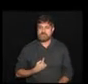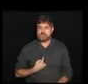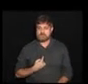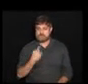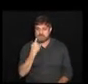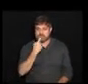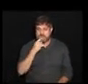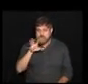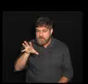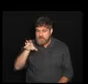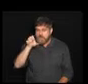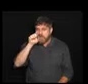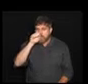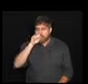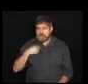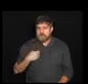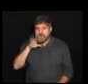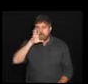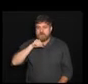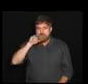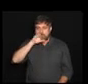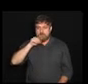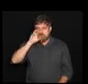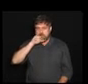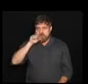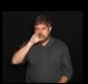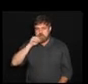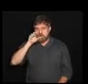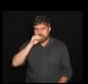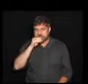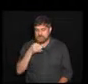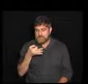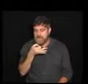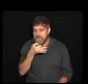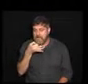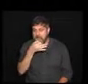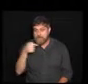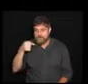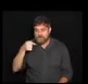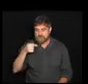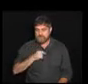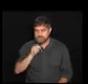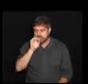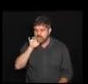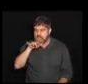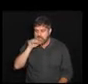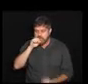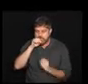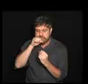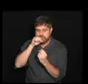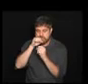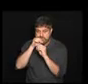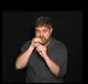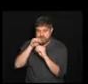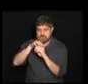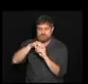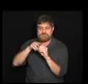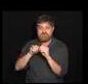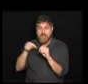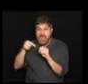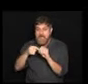gotículas respiratórias. O que é isso? Eu estou falando, esse microfone vai ficar com gotículas da minha saliva